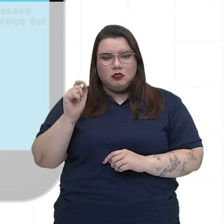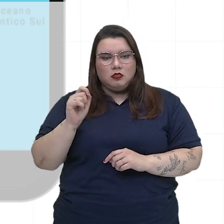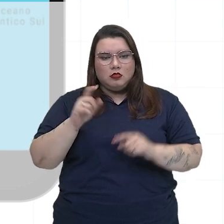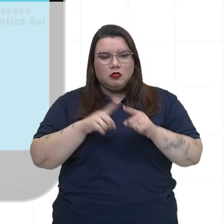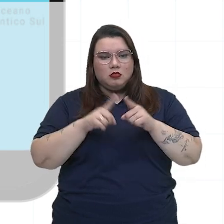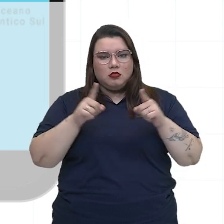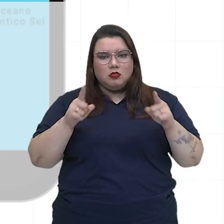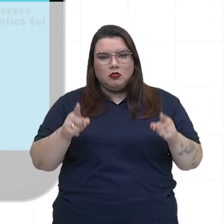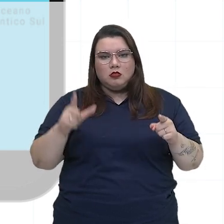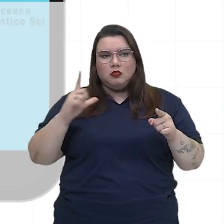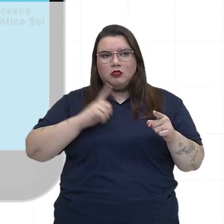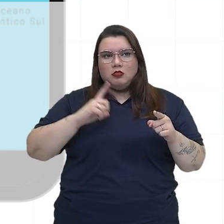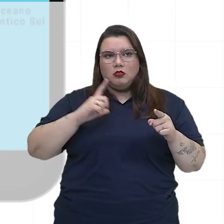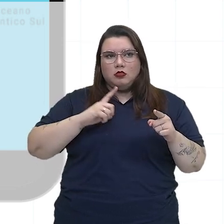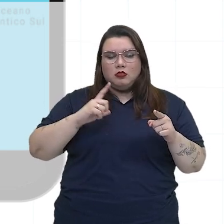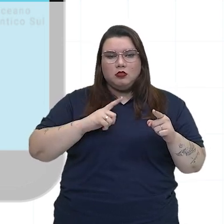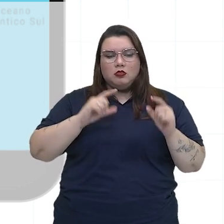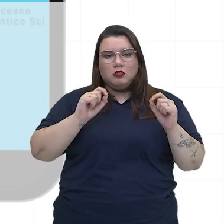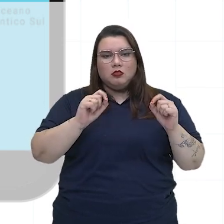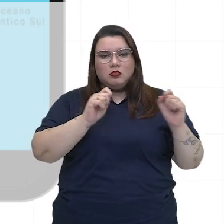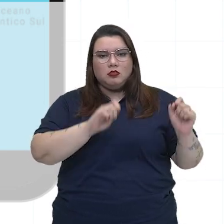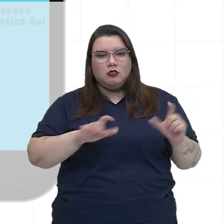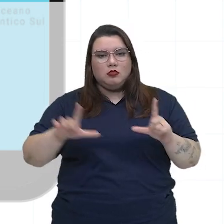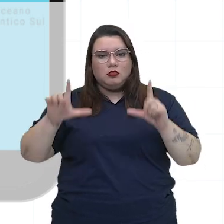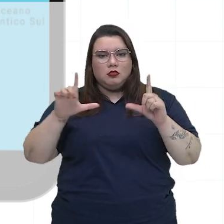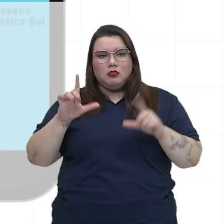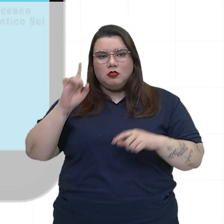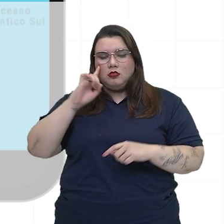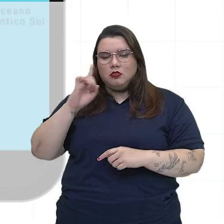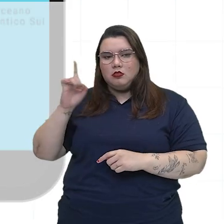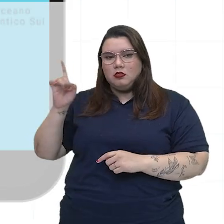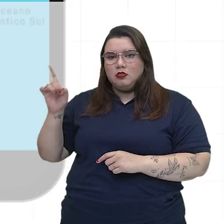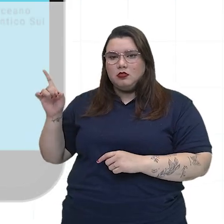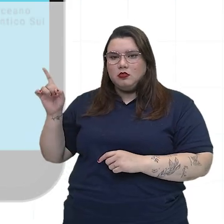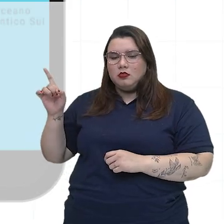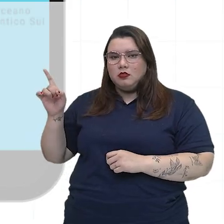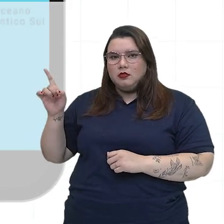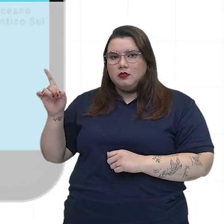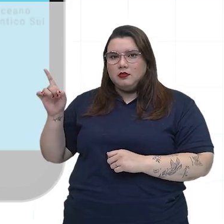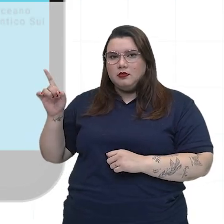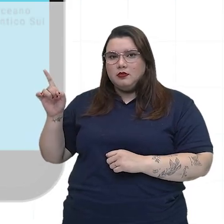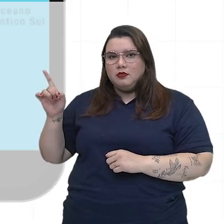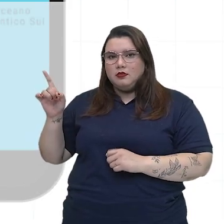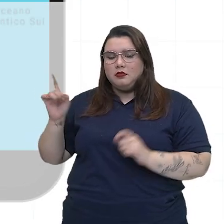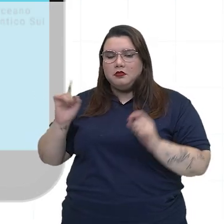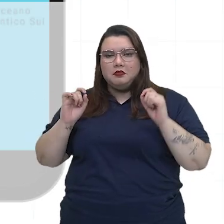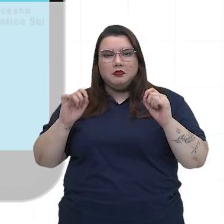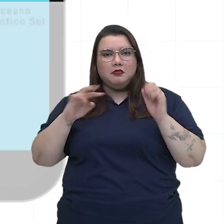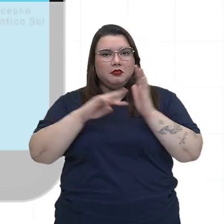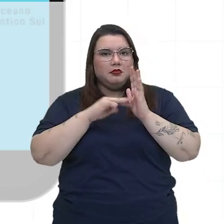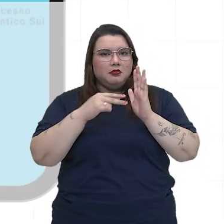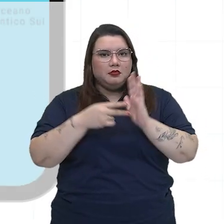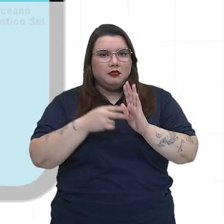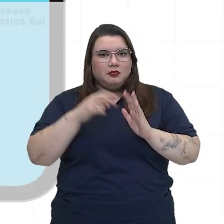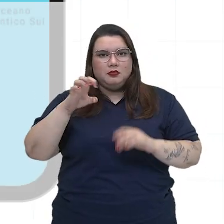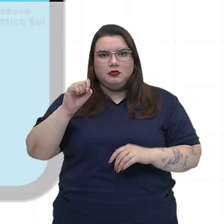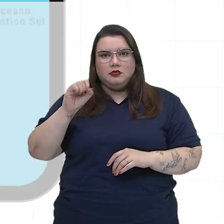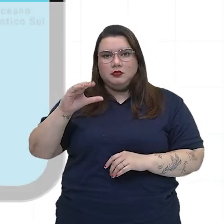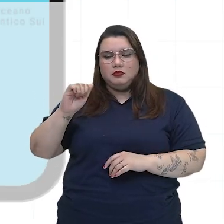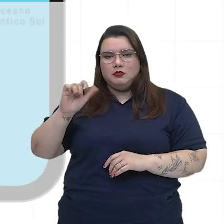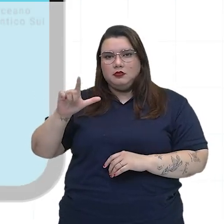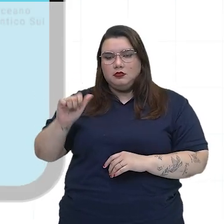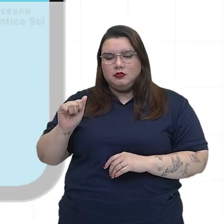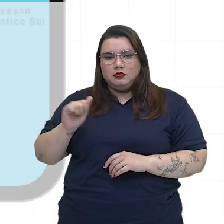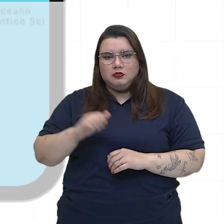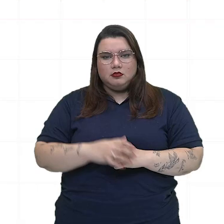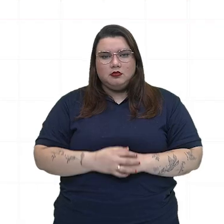selecionada. Mas a gente tem na próxima visualização, a gente já vai ter o que é, então, uma escala.